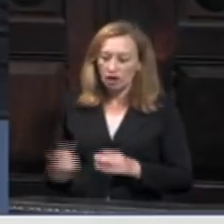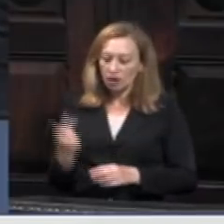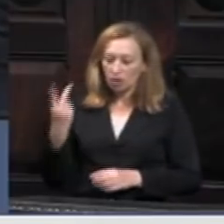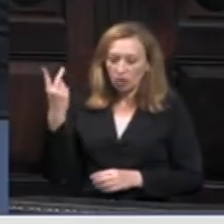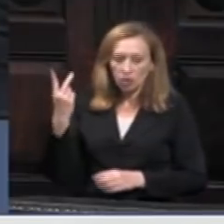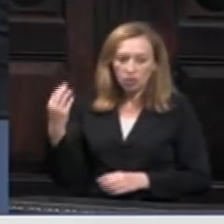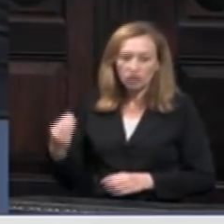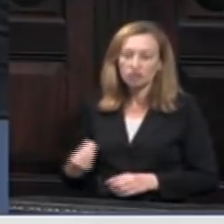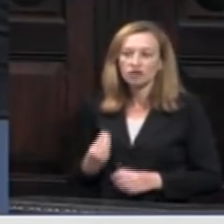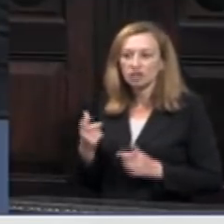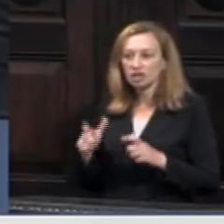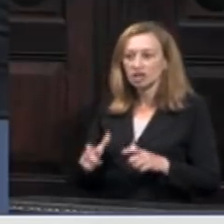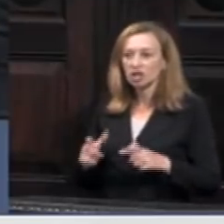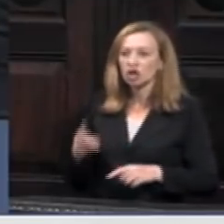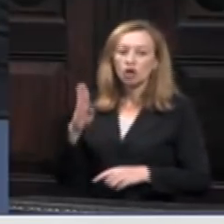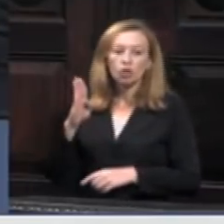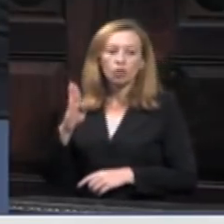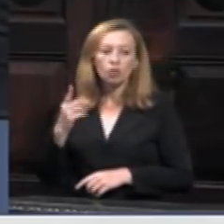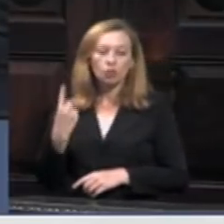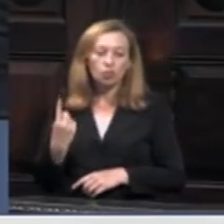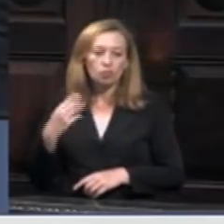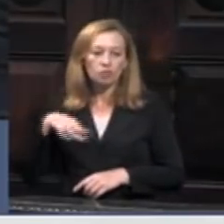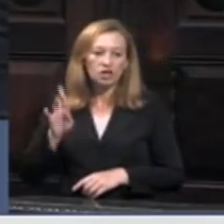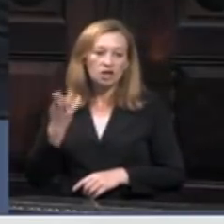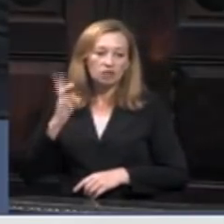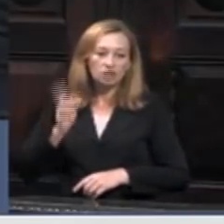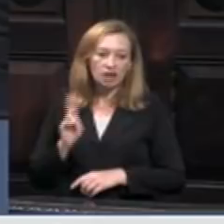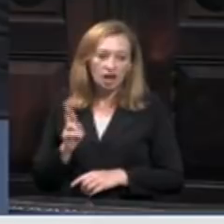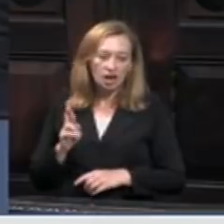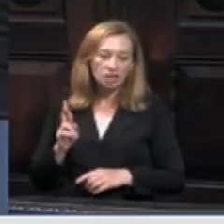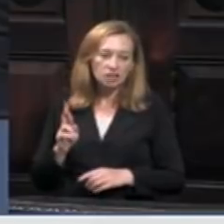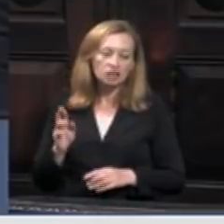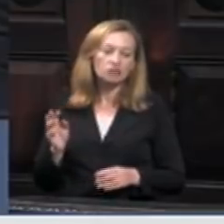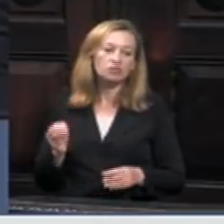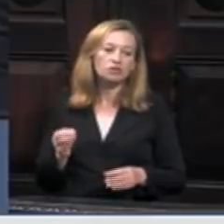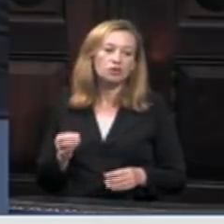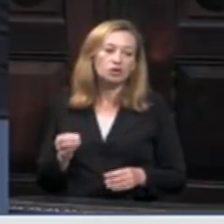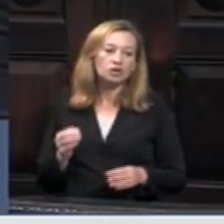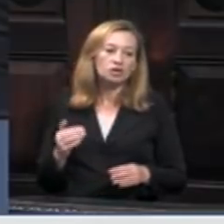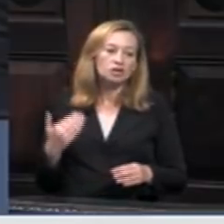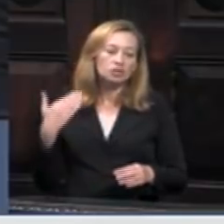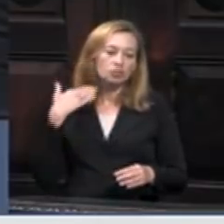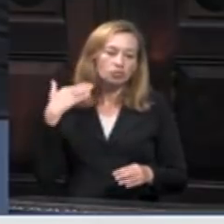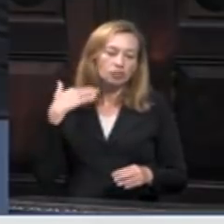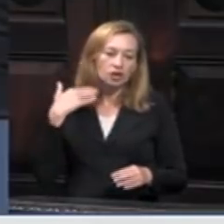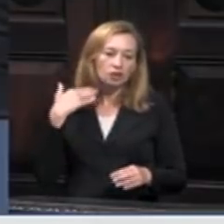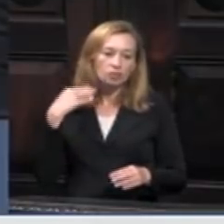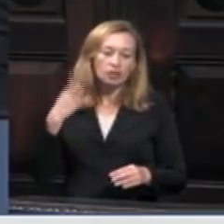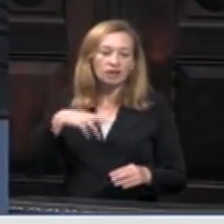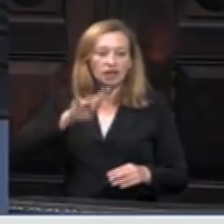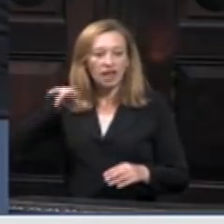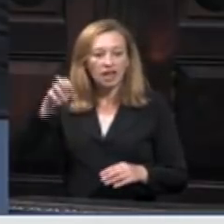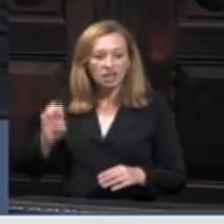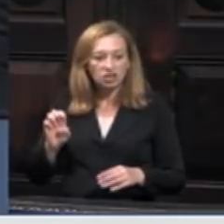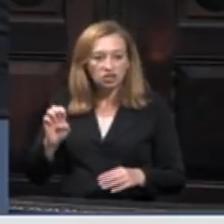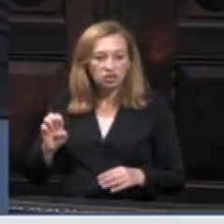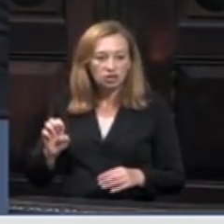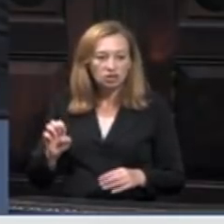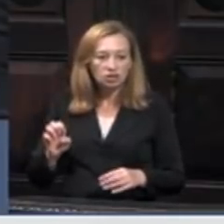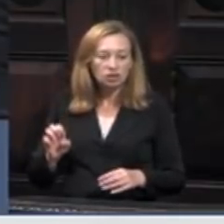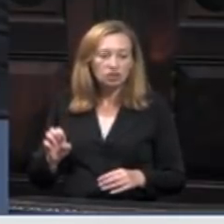de reais que foi depositada da conta B do Banerj no Rio Previdência, para capitalizar